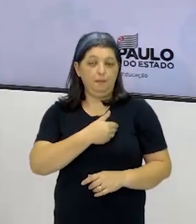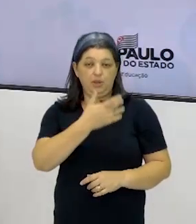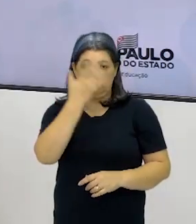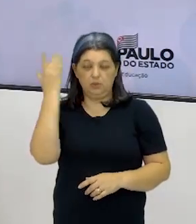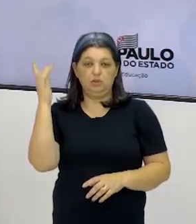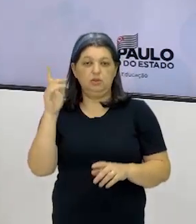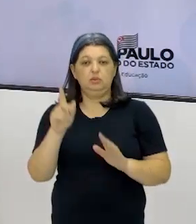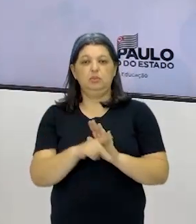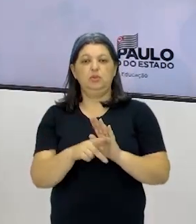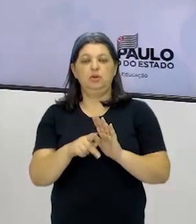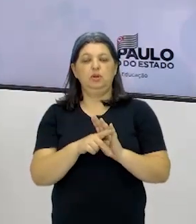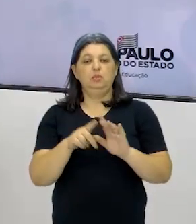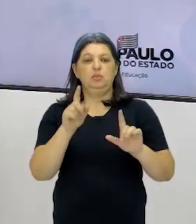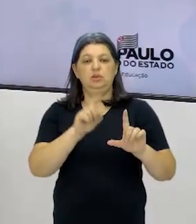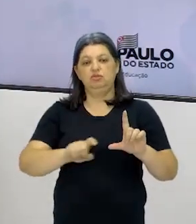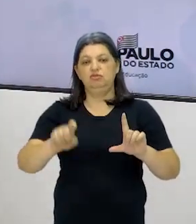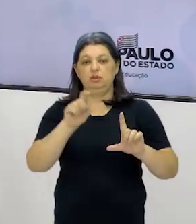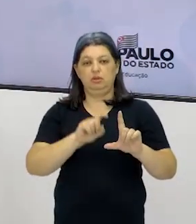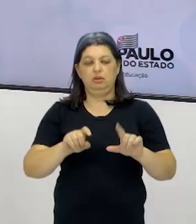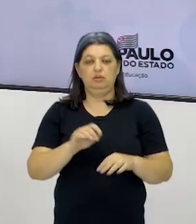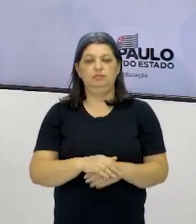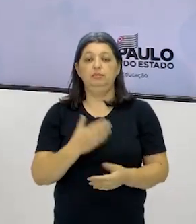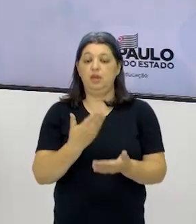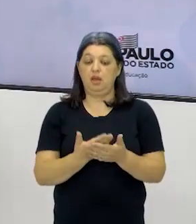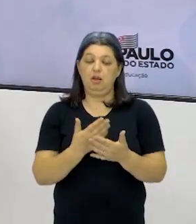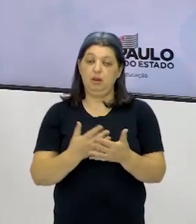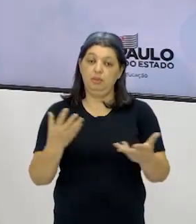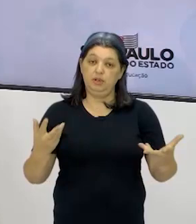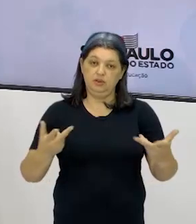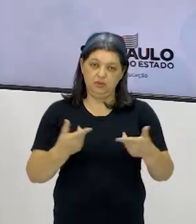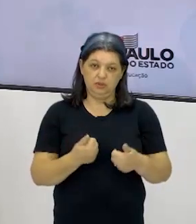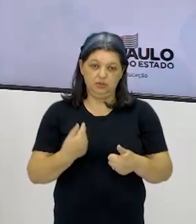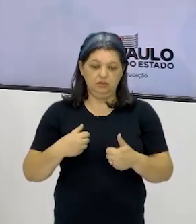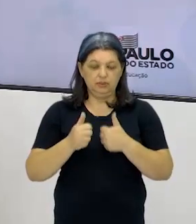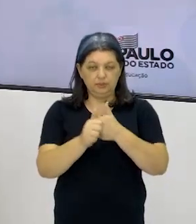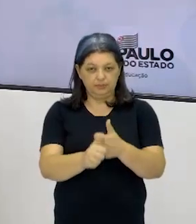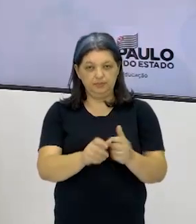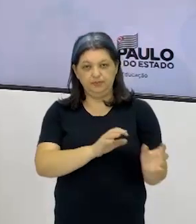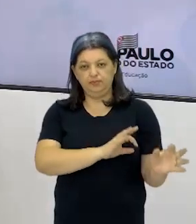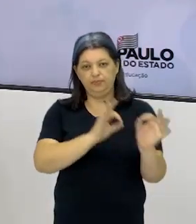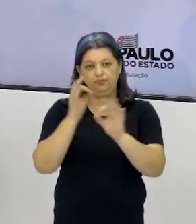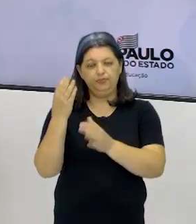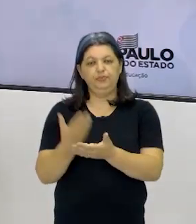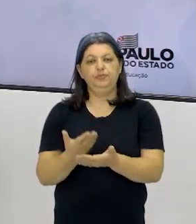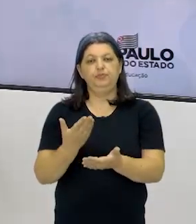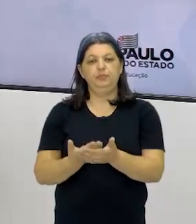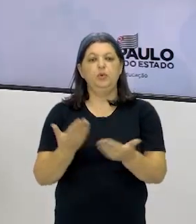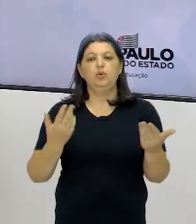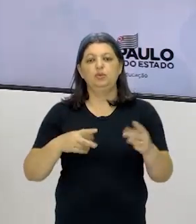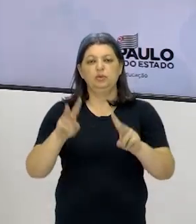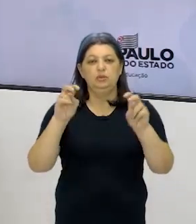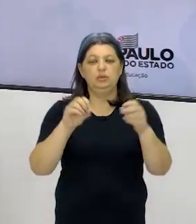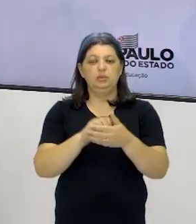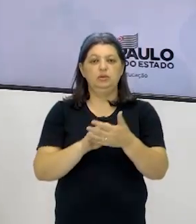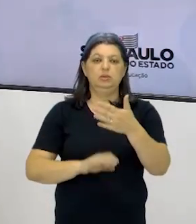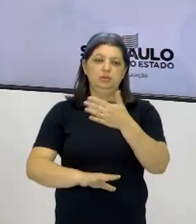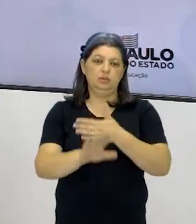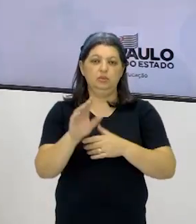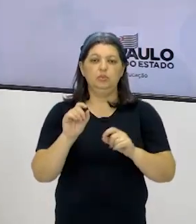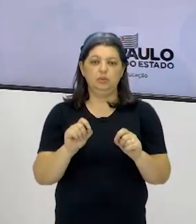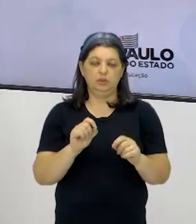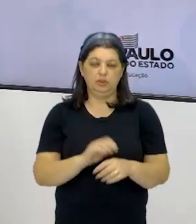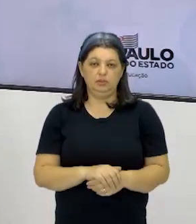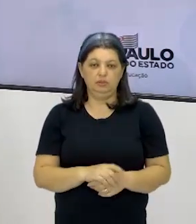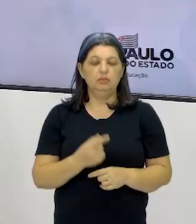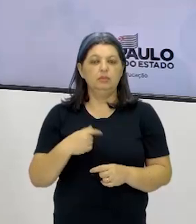E estou aqui para esta aula de língua portuguesa, aula maravilhosa. Fique acompanhando a nossa aula, porque hoje falaremos de currículo. Então, vá até